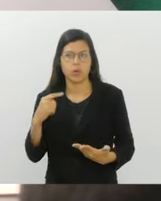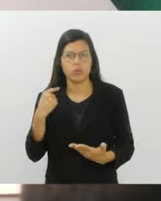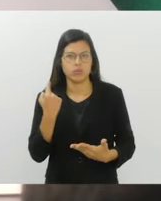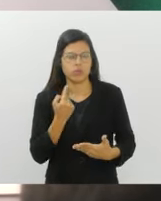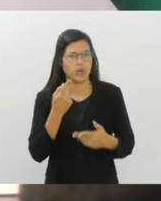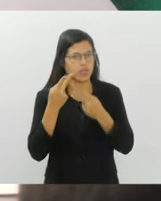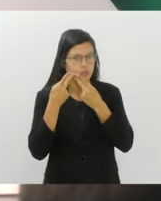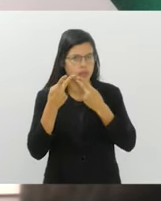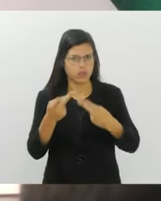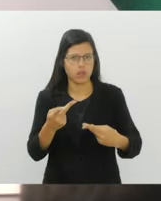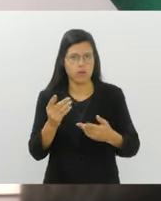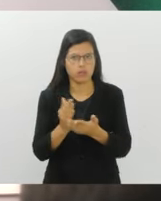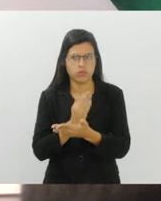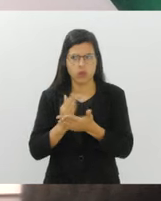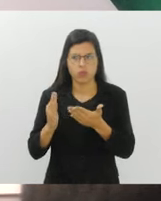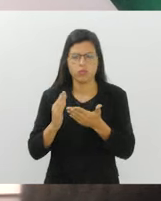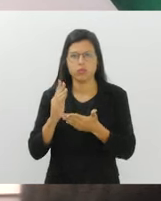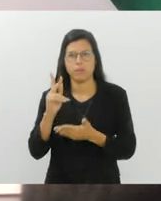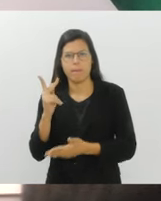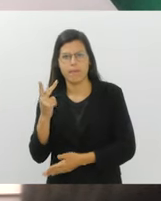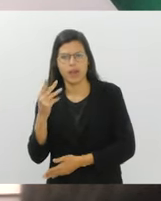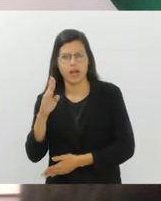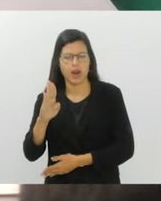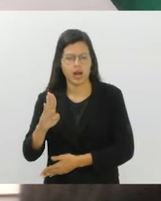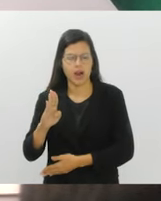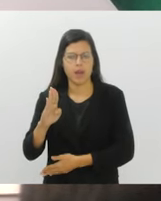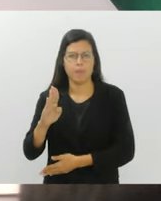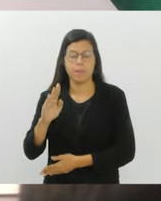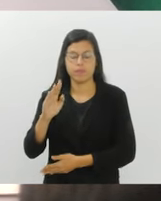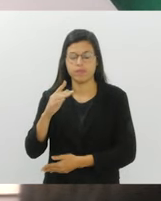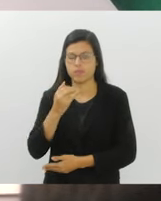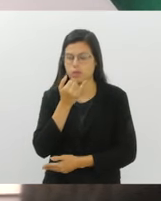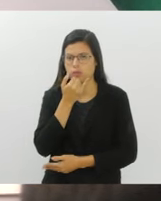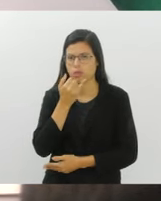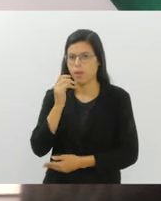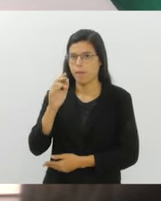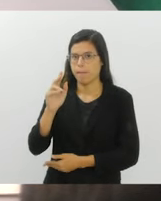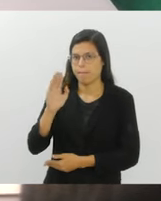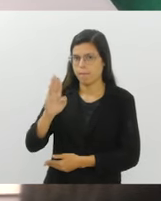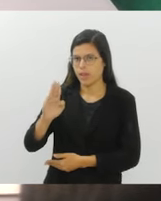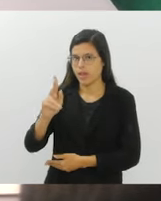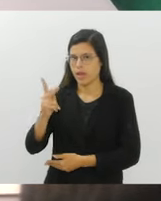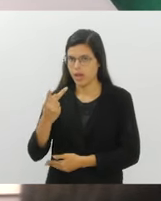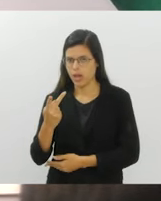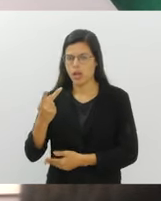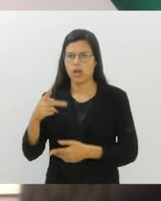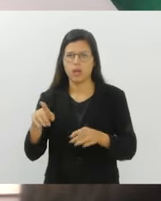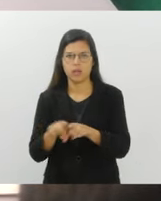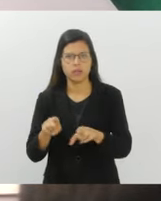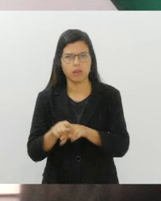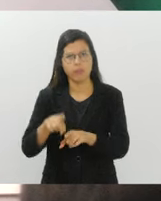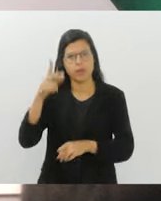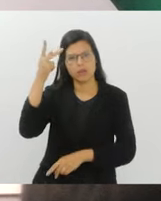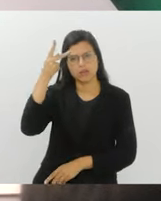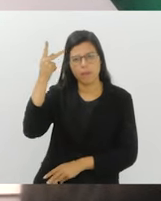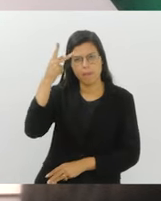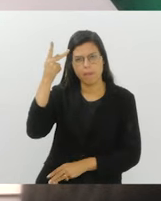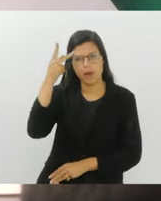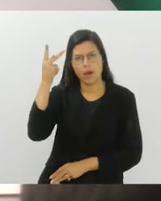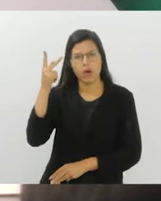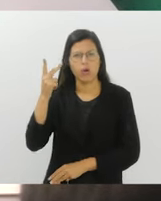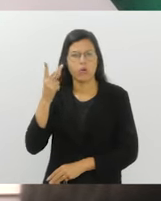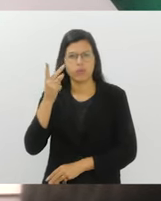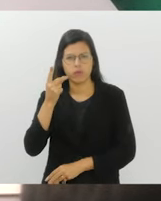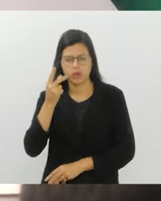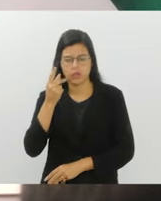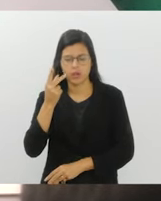capitais, como Belo Horizonte, Brasília, São Paulo e Fortaleza, e o modelo